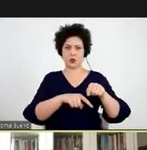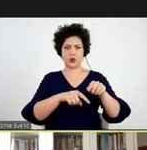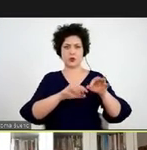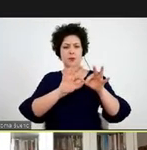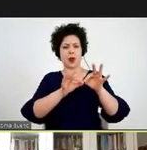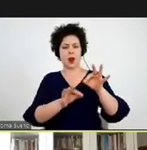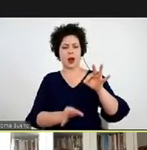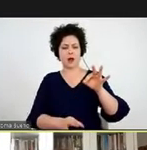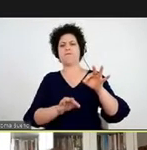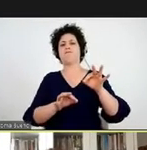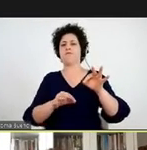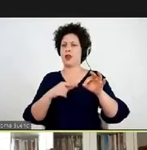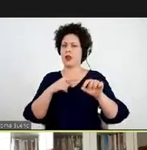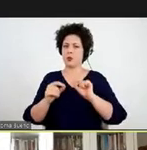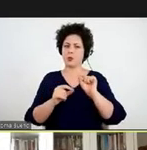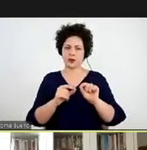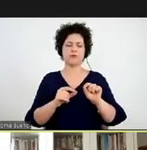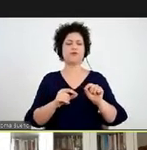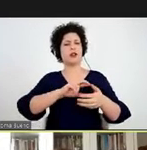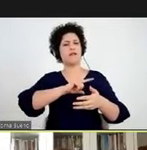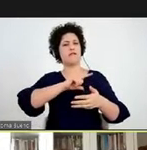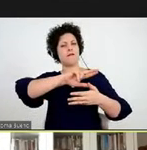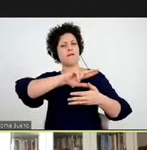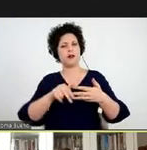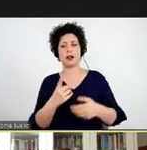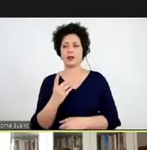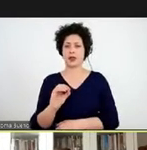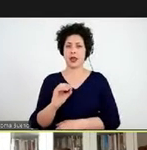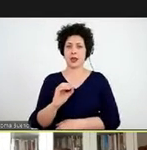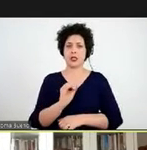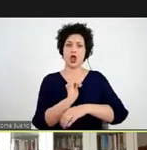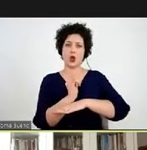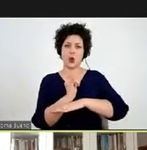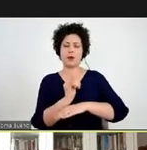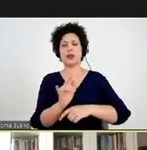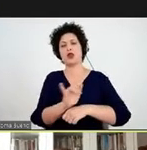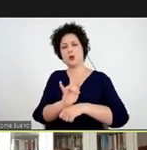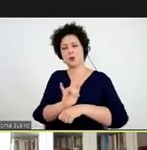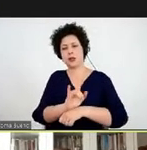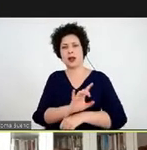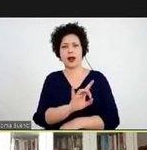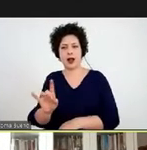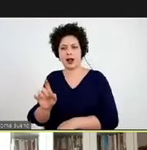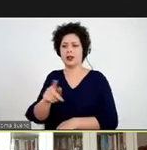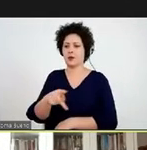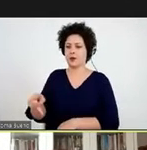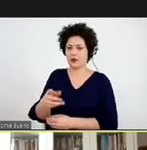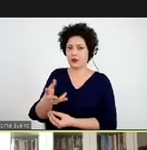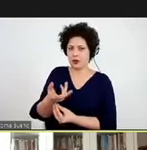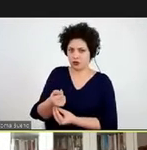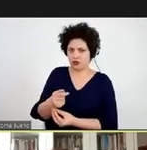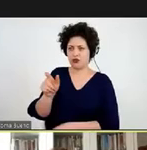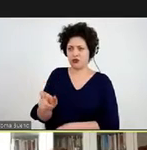pesquisa. Entre os produtos estão 10 documentários, um de cada professor artista,